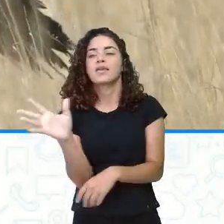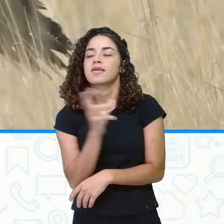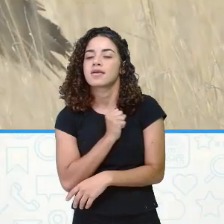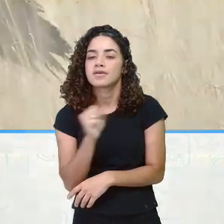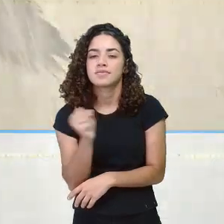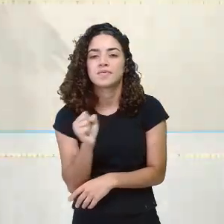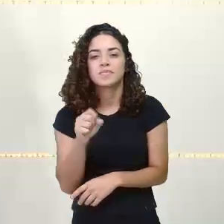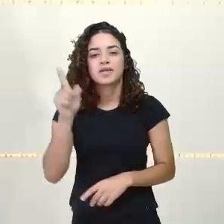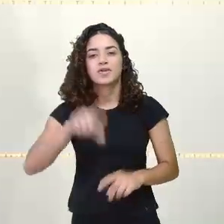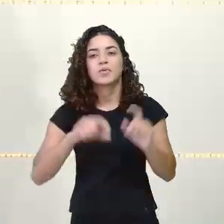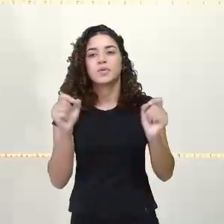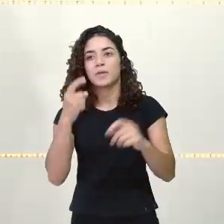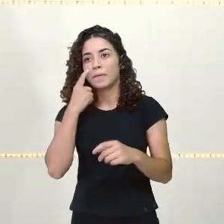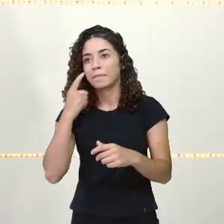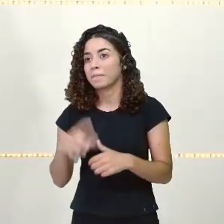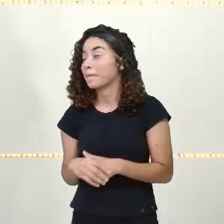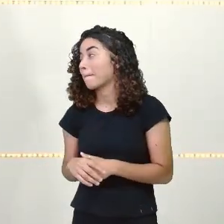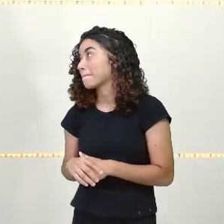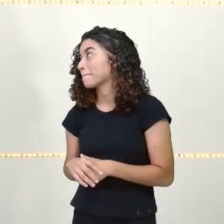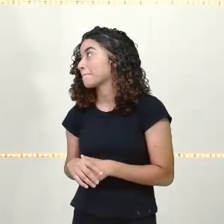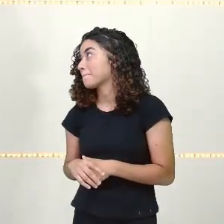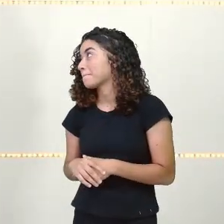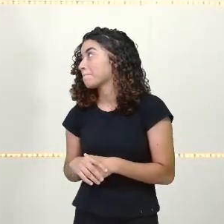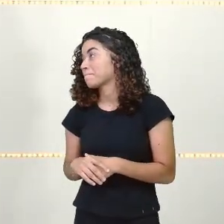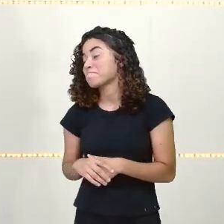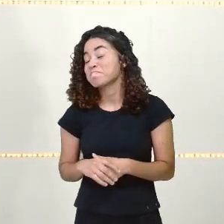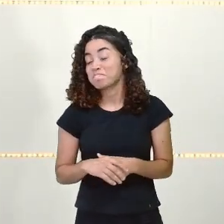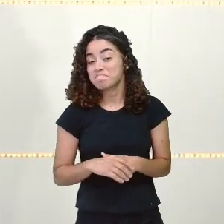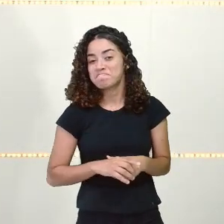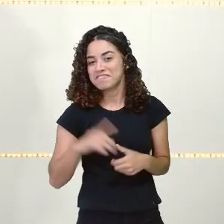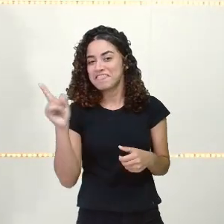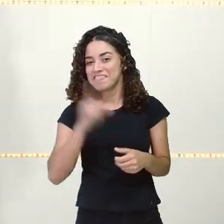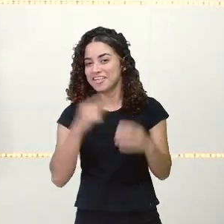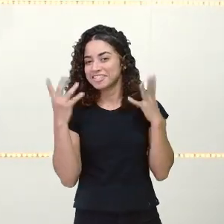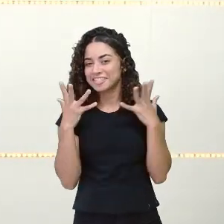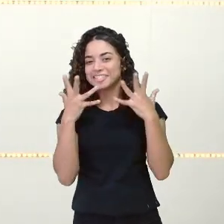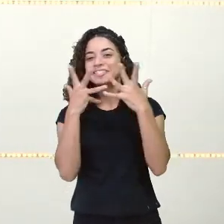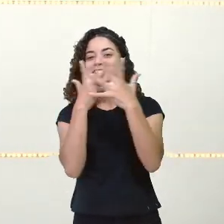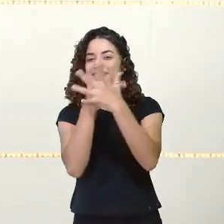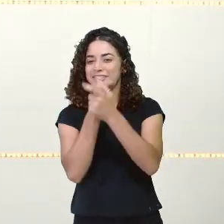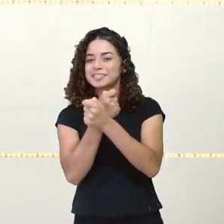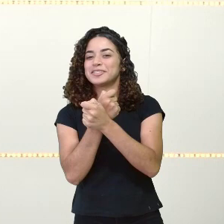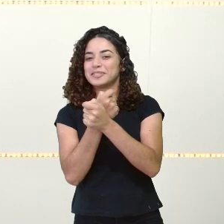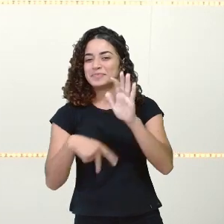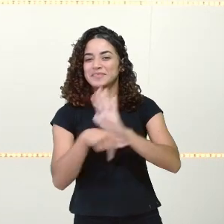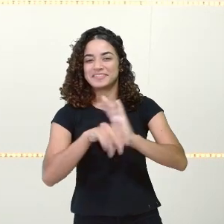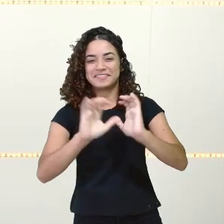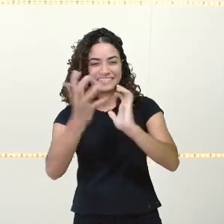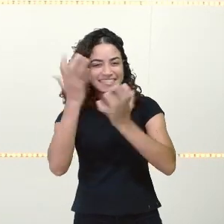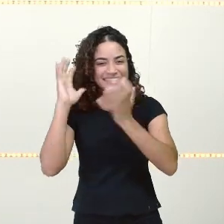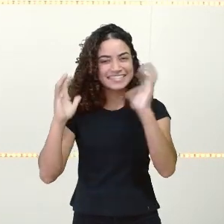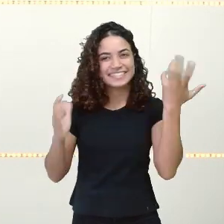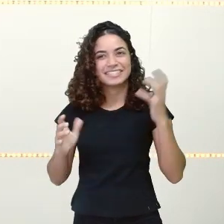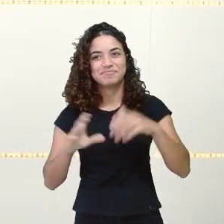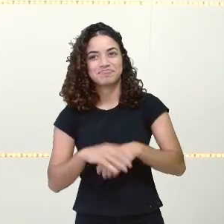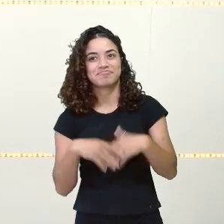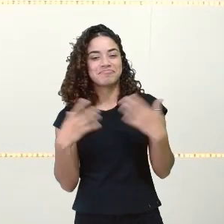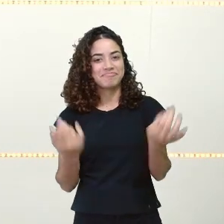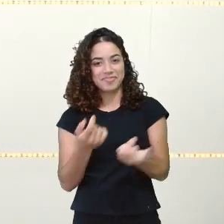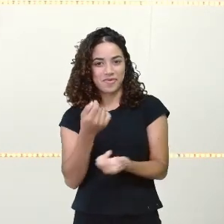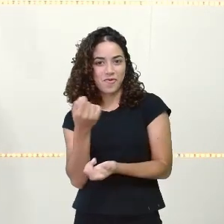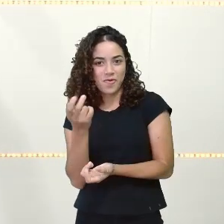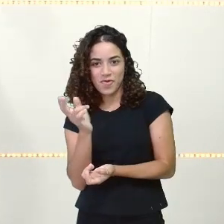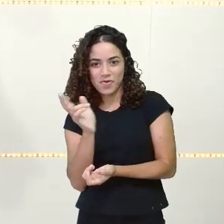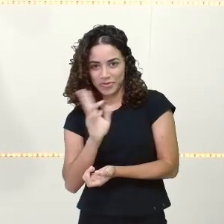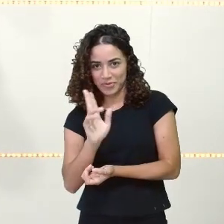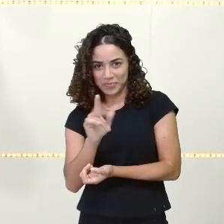ele é, olha, venhamos e convenhamos, hein? Ele é uma beleza à parte da natureza. Tá, o